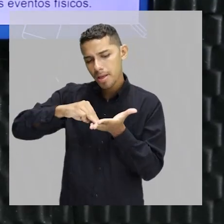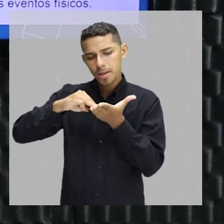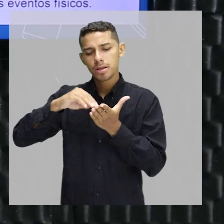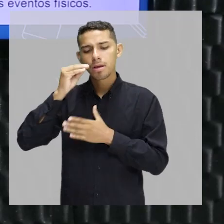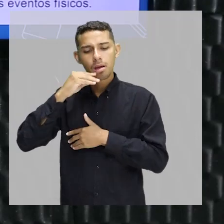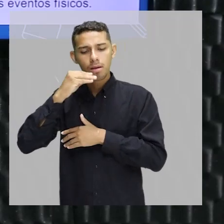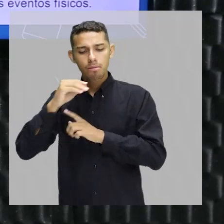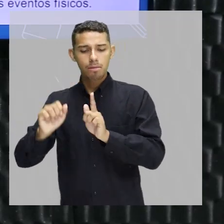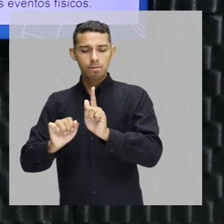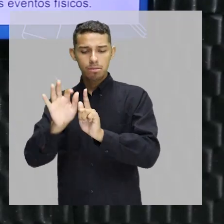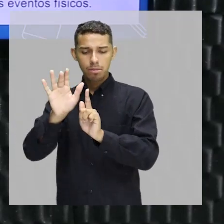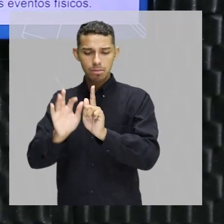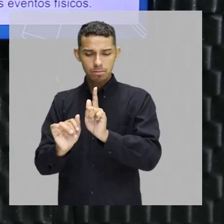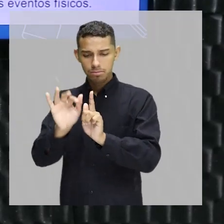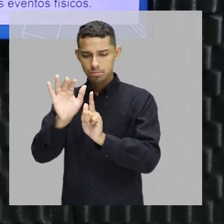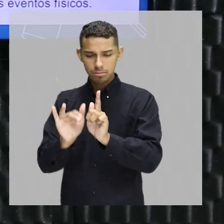né,